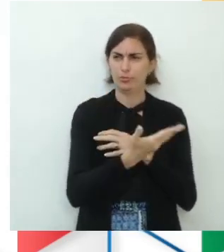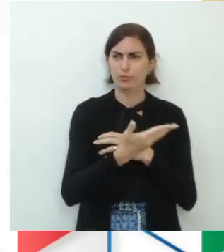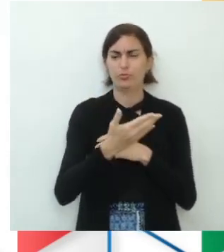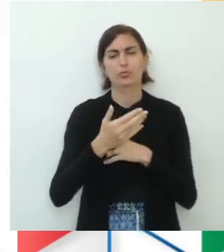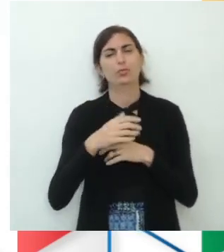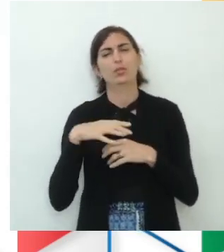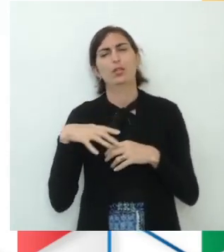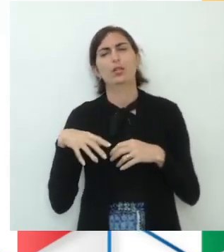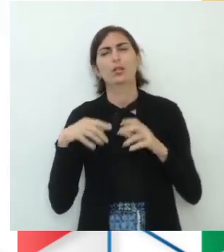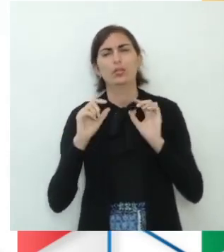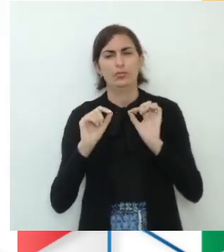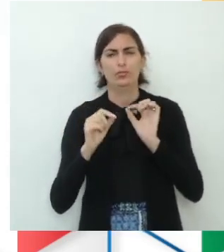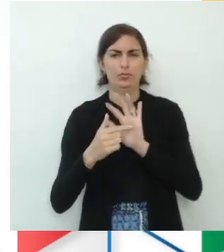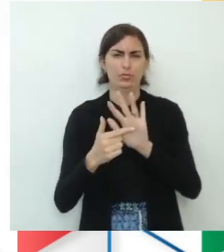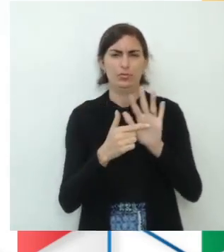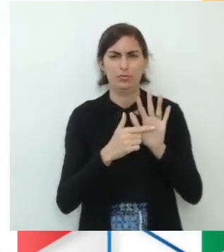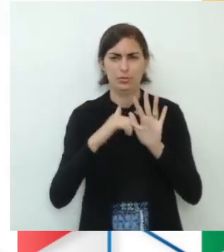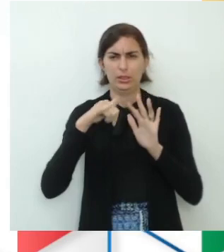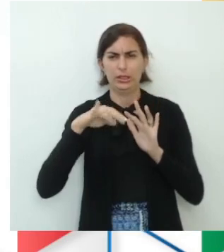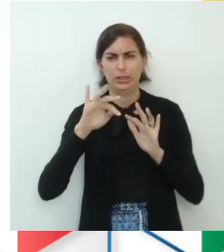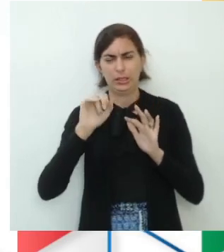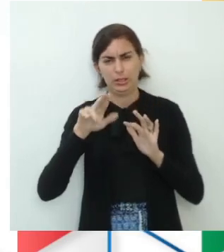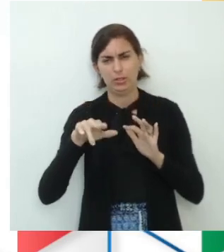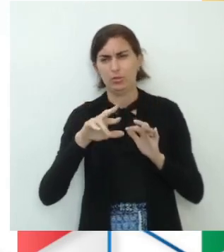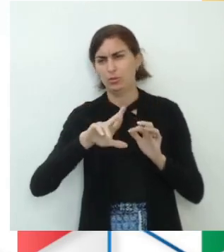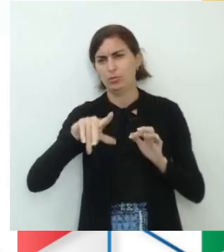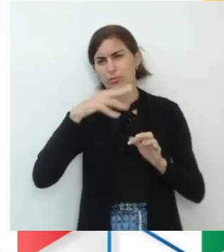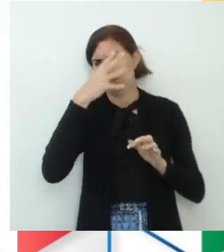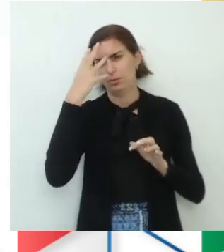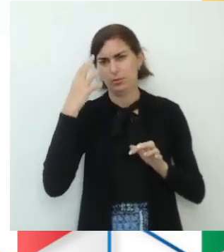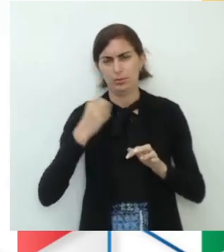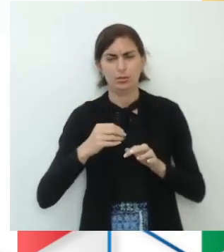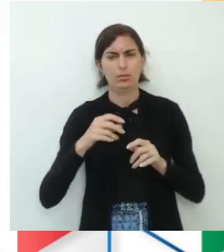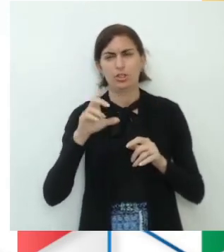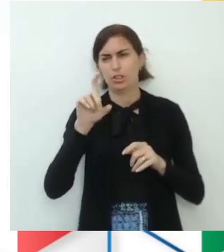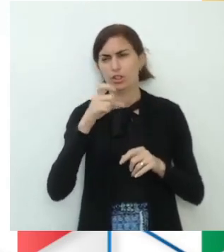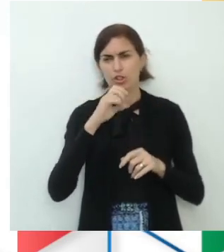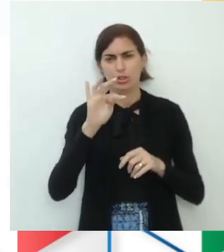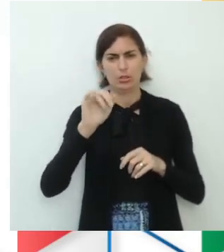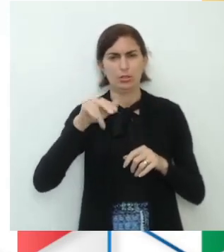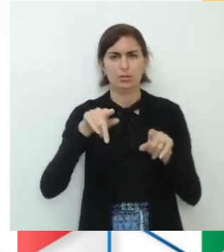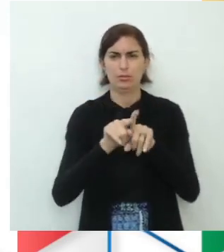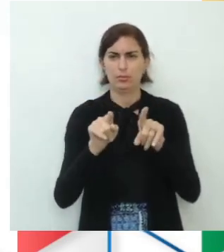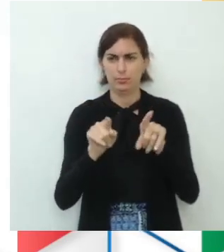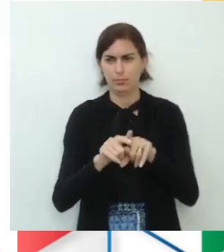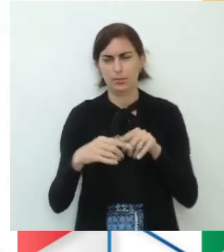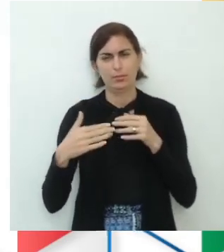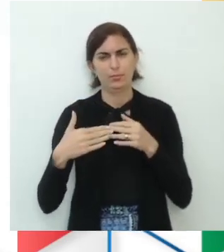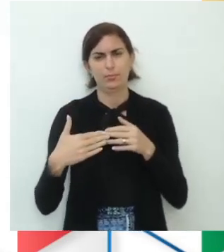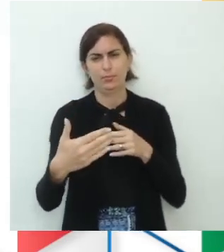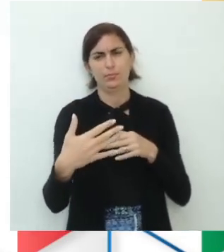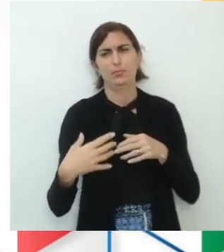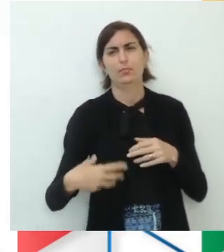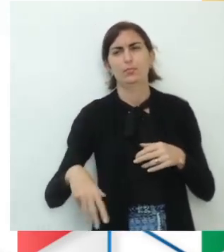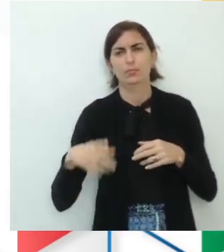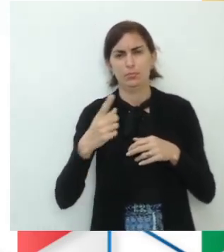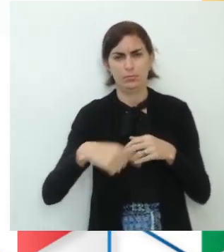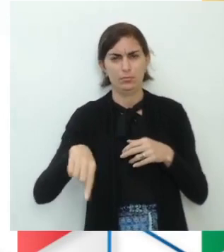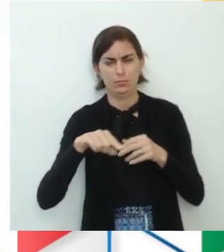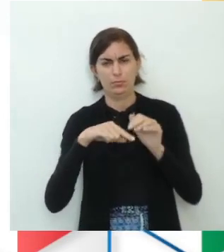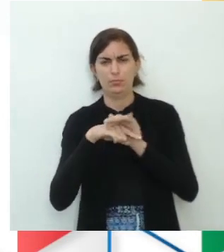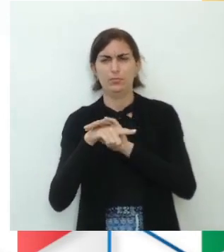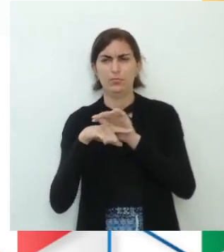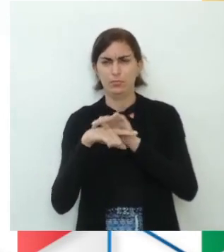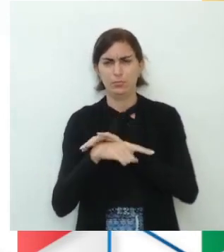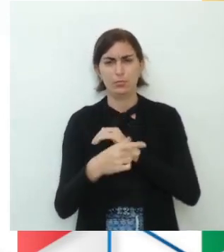dá mais ênfase à região interna. Não esqueça que tem uma região externa também, tá? Bom, a partir daí nós vamos